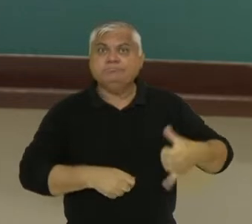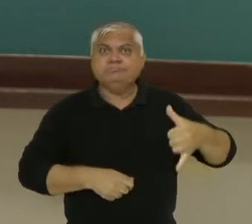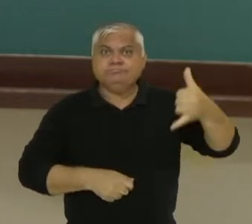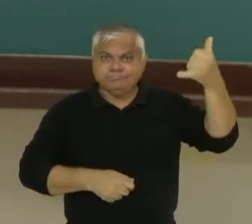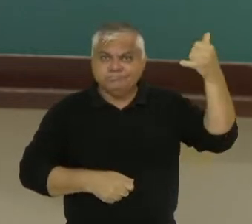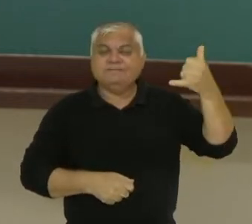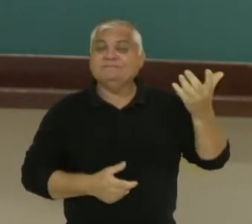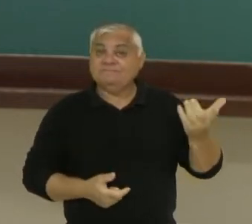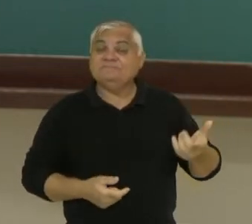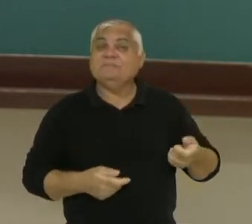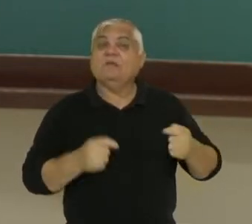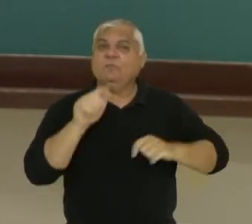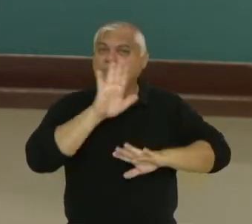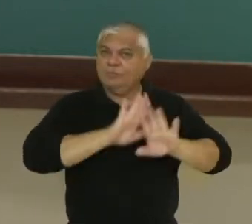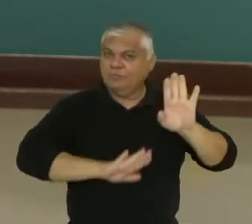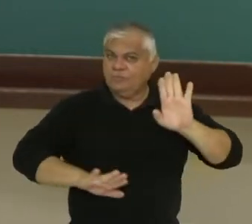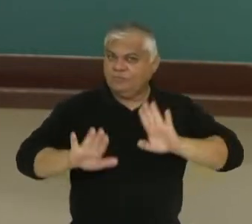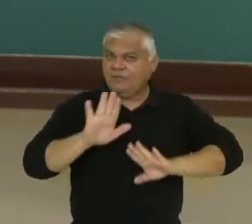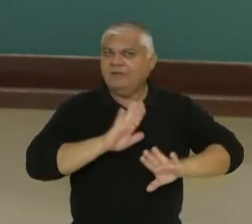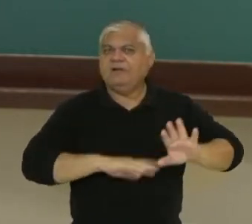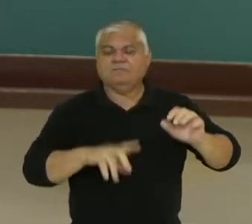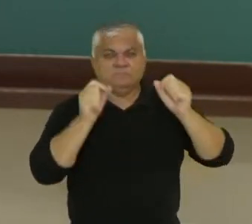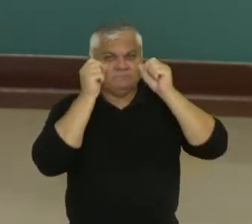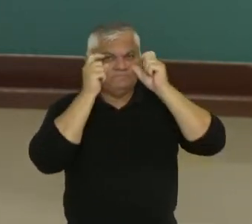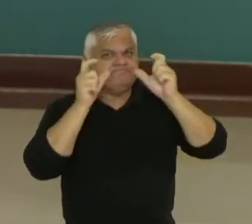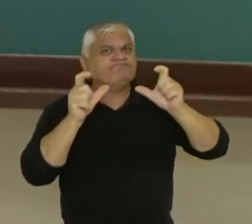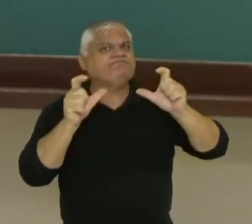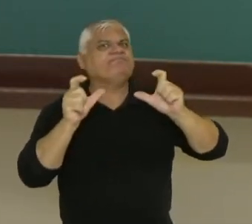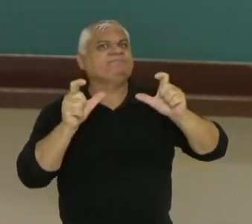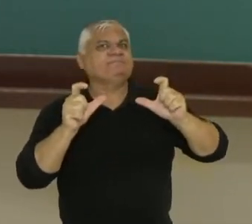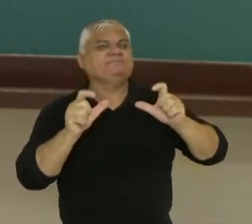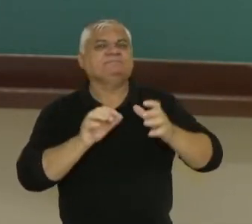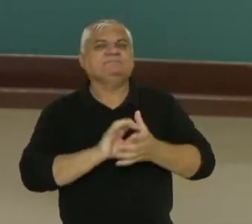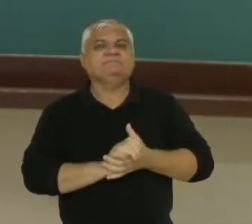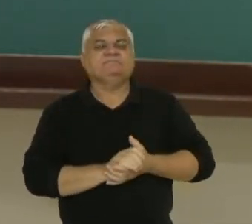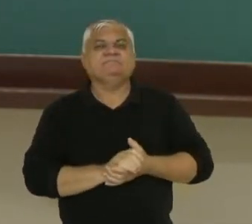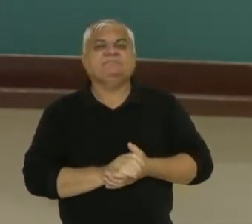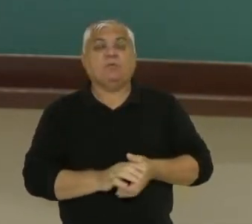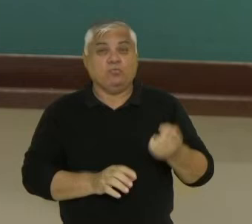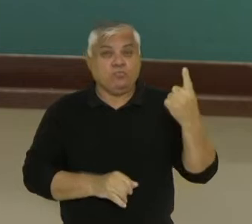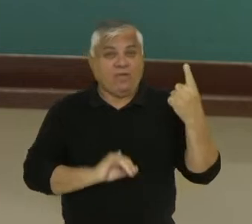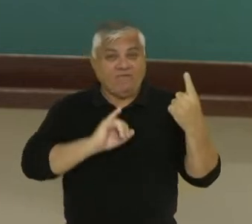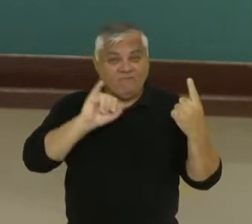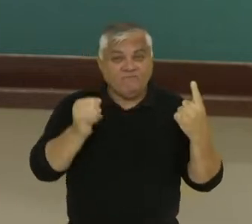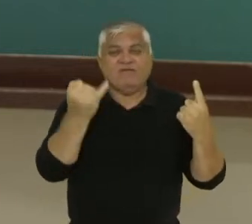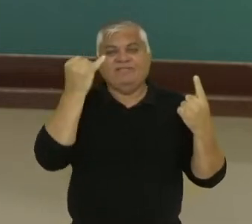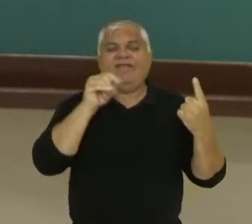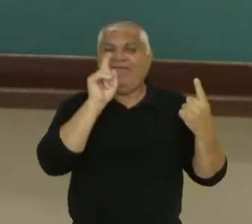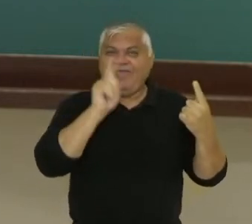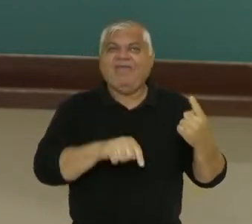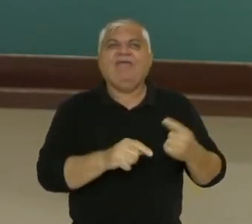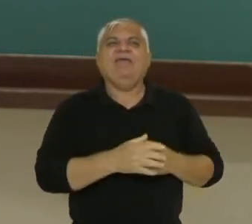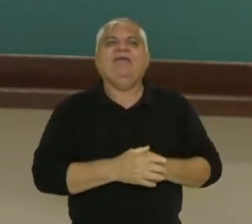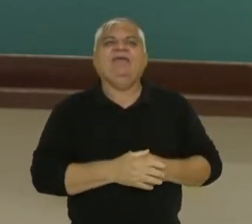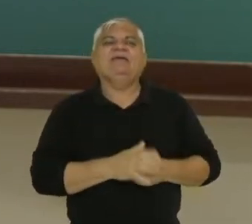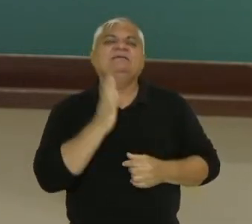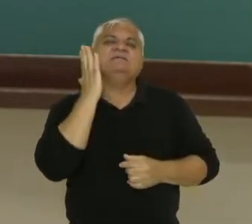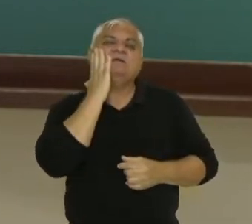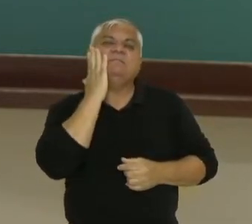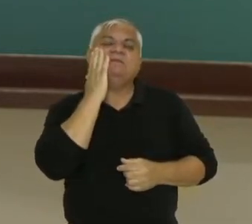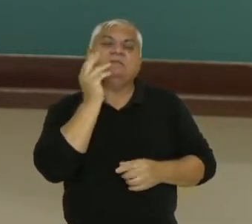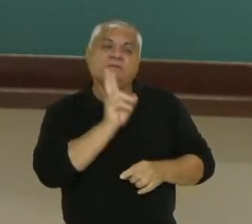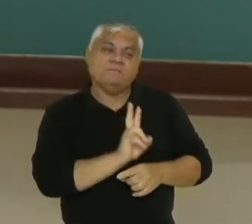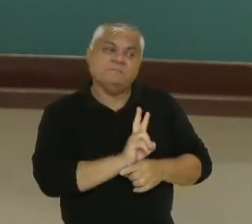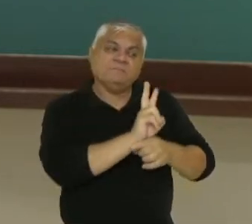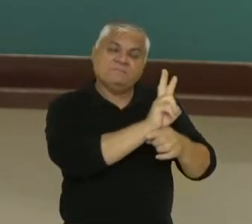não é verdade? Então a gente precisa tomar bastante cuidado. Então uma das vantagens é exatamente a gente poder